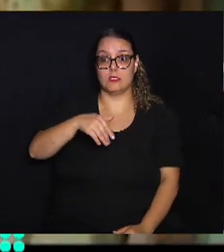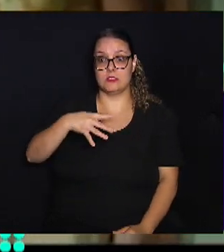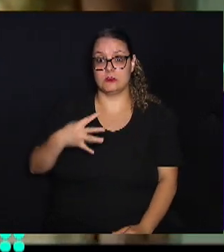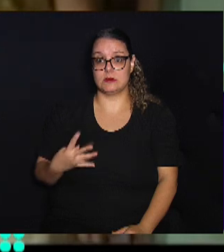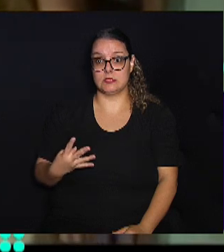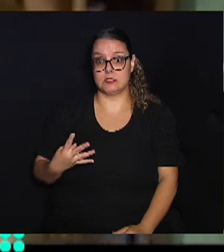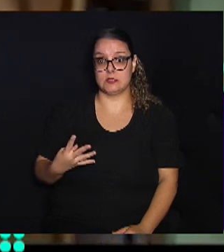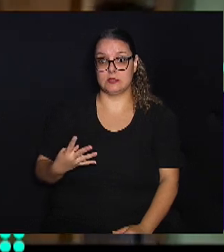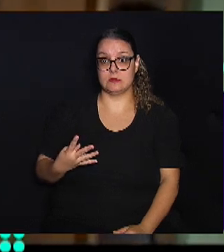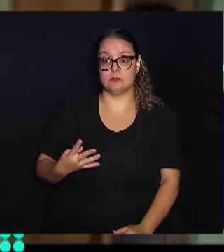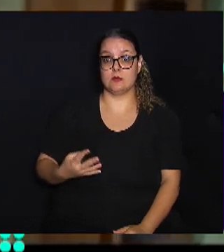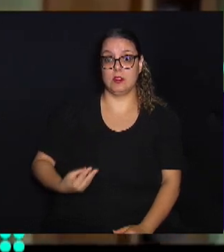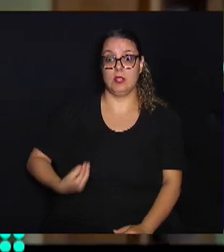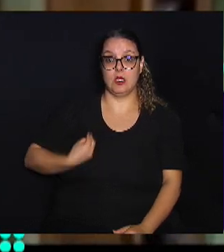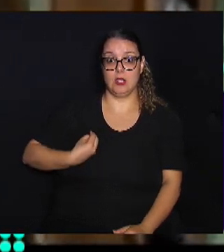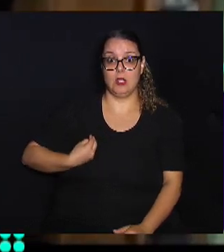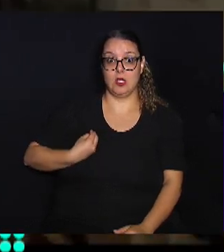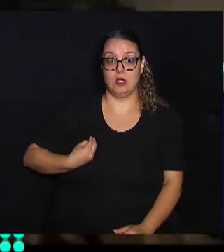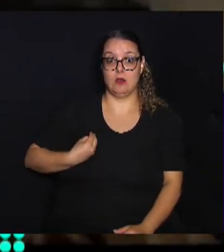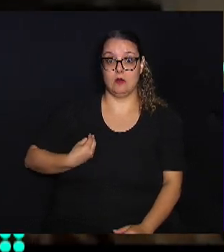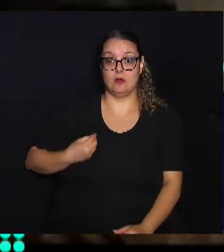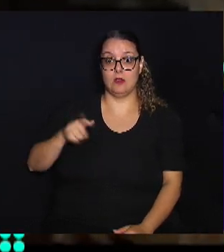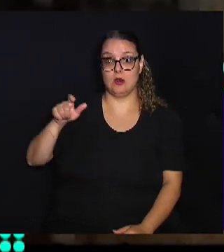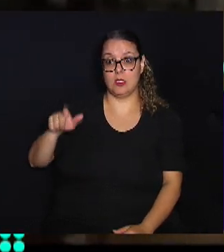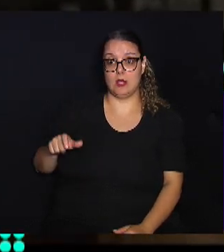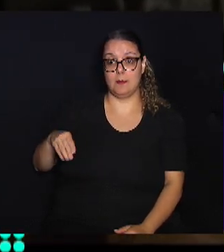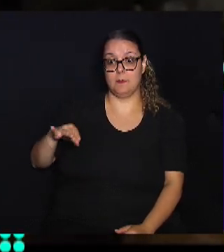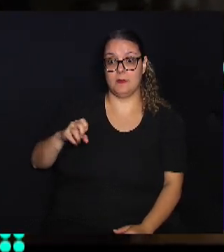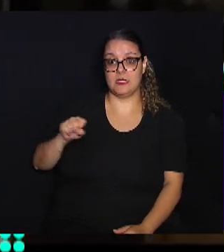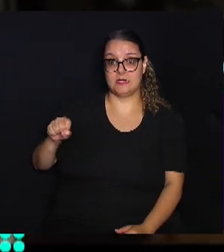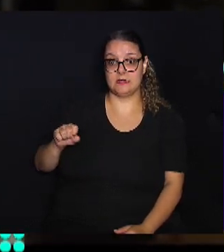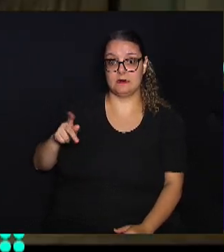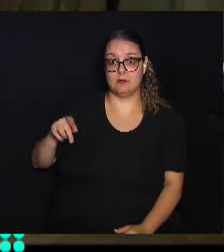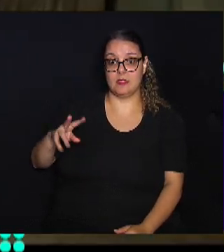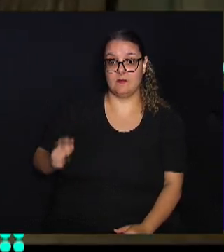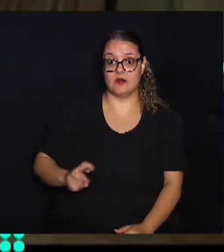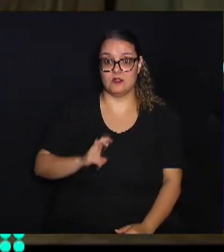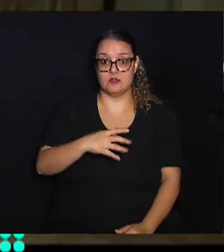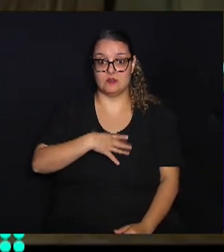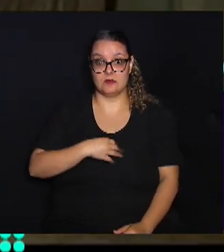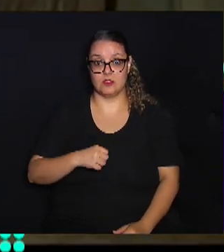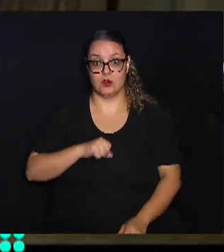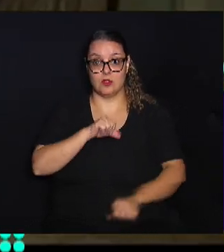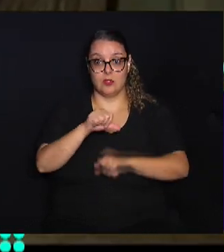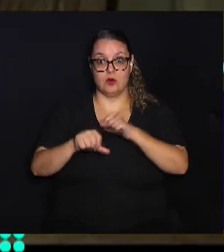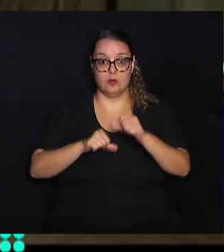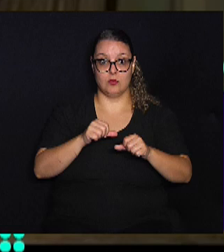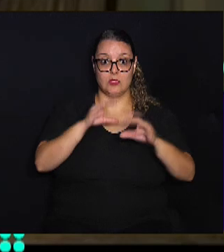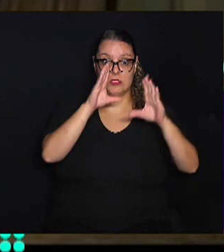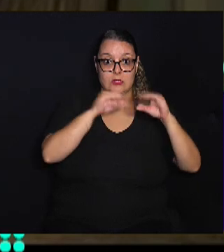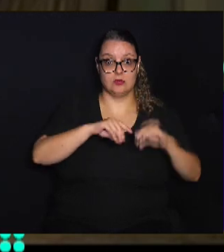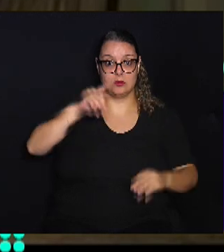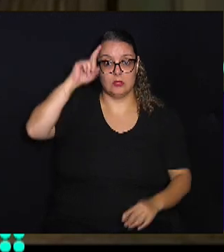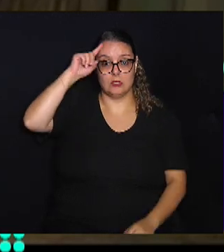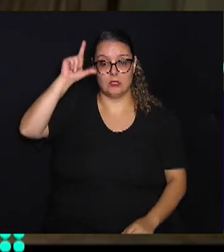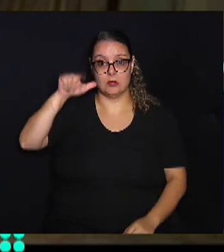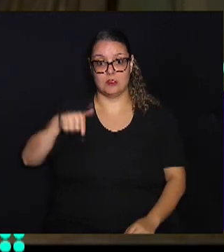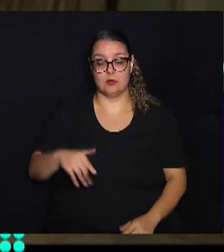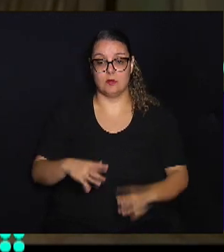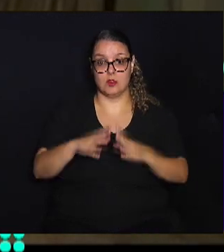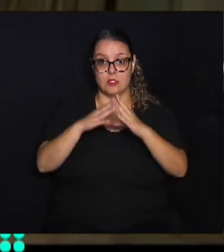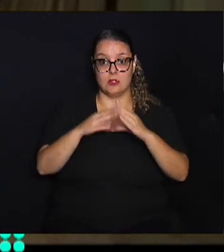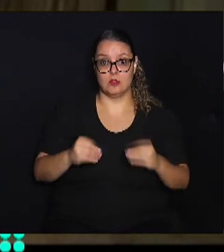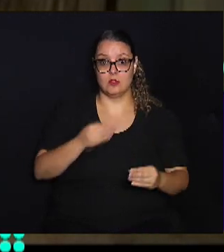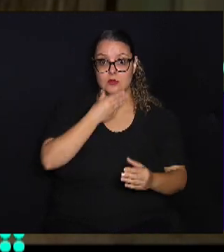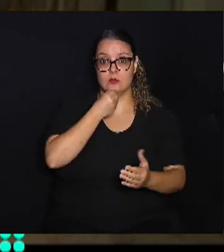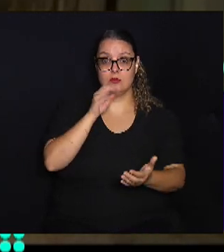1964. A vida de Eunice Paiva e seus 5 filhos muda radicalmente após o desaparecimento do